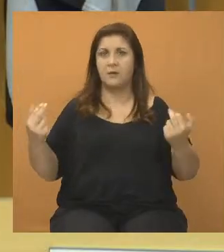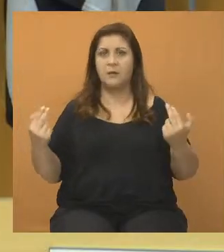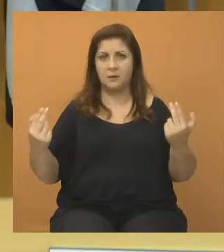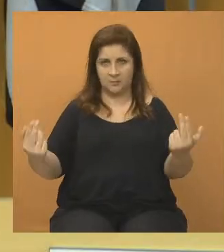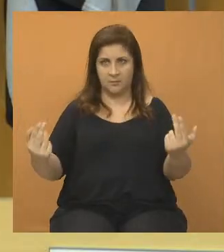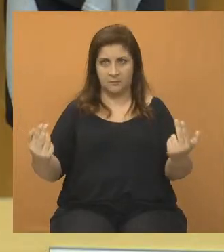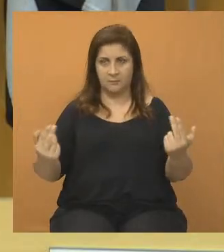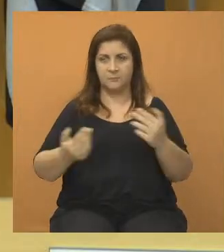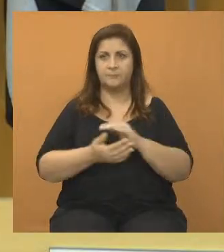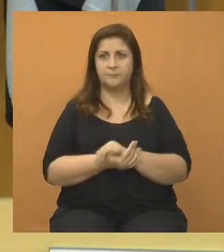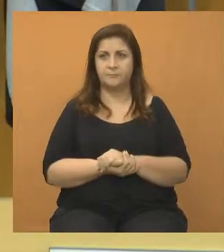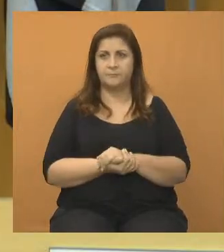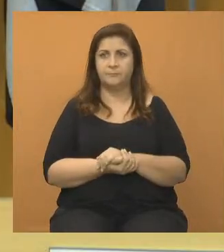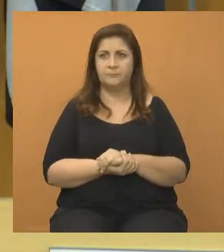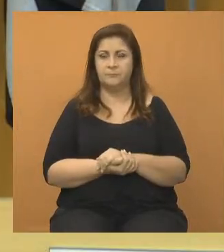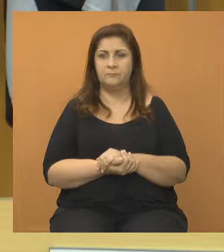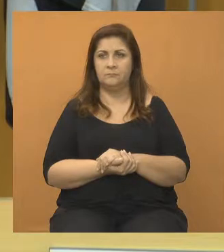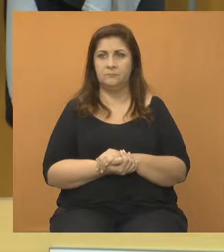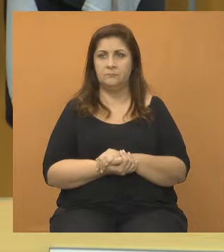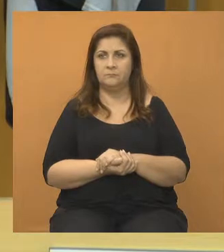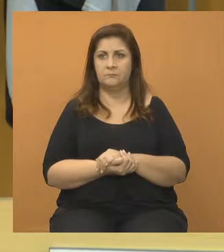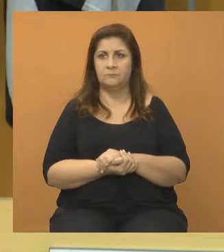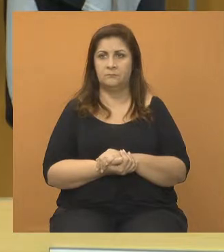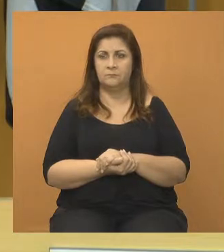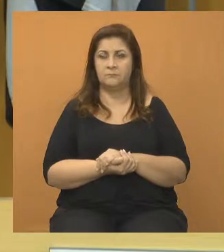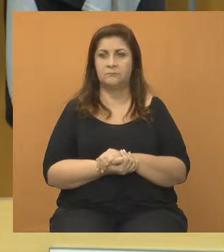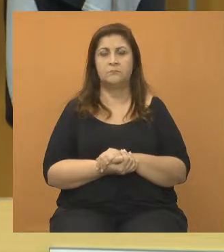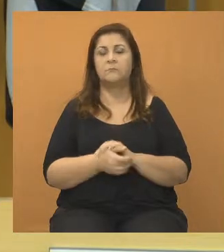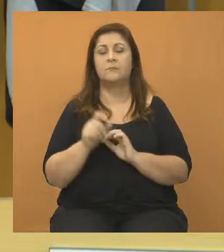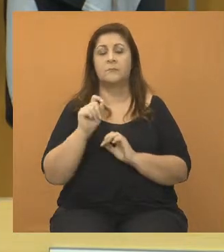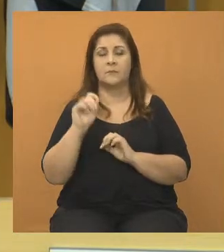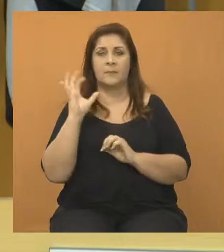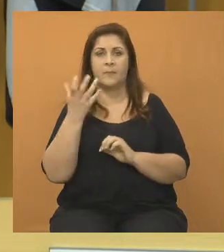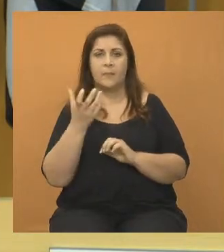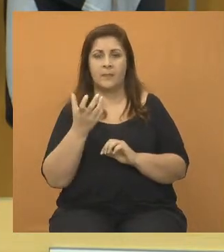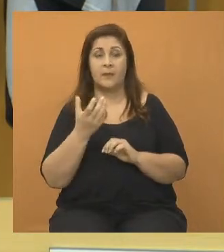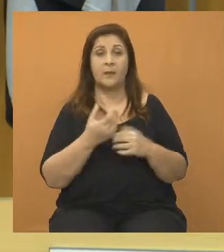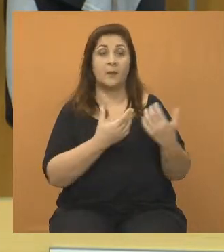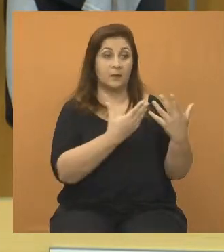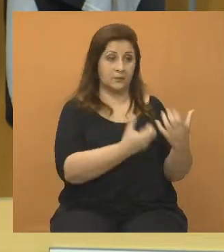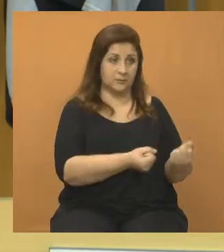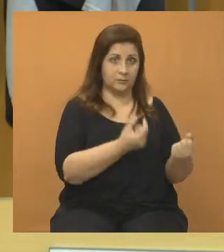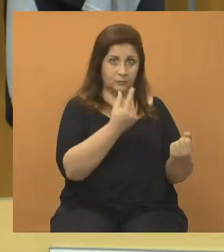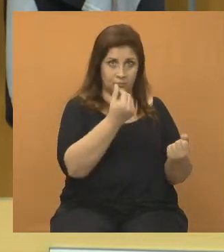igual à receita. O que acontece é que aqui são as receitas